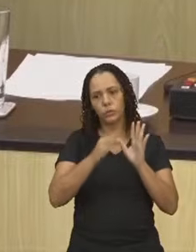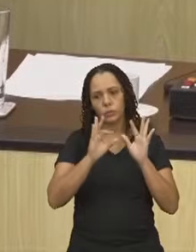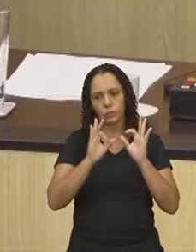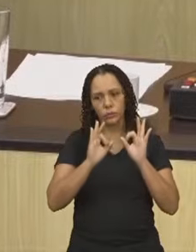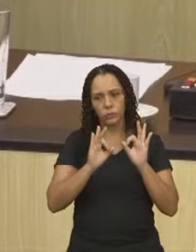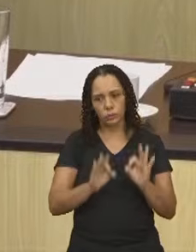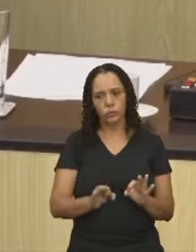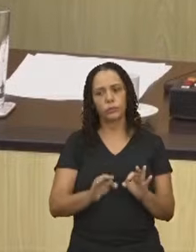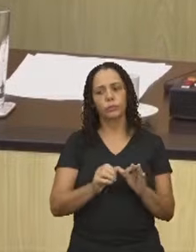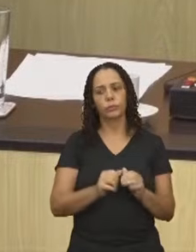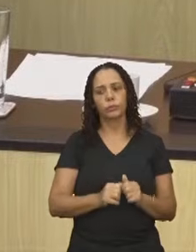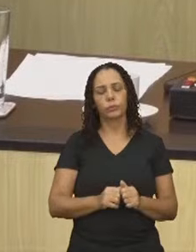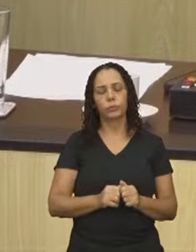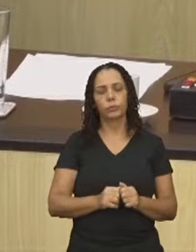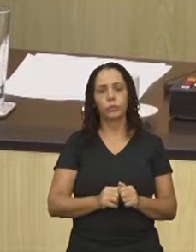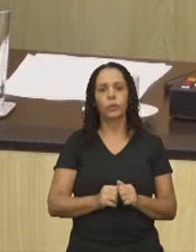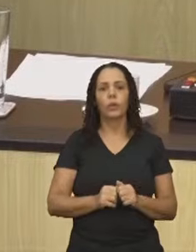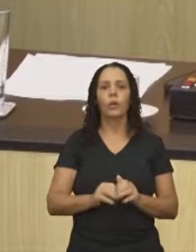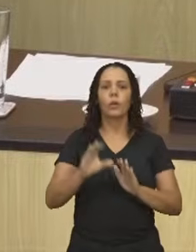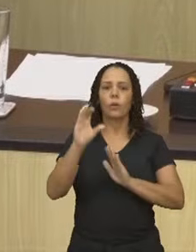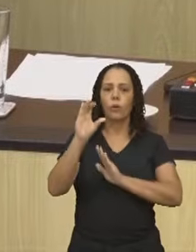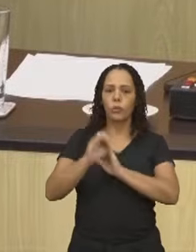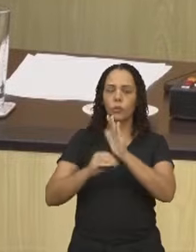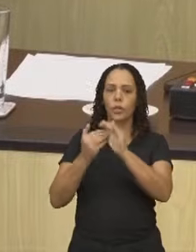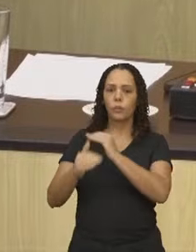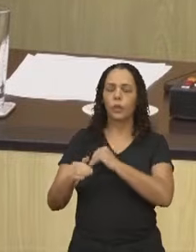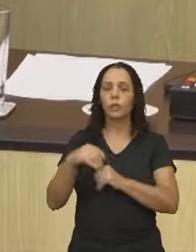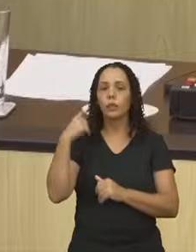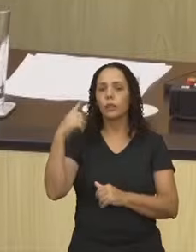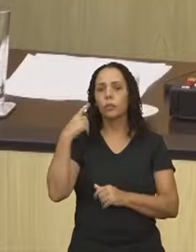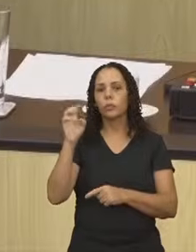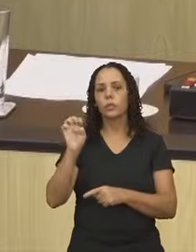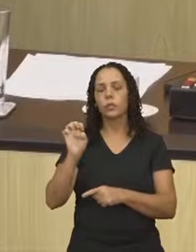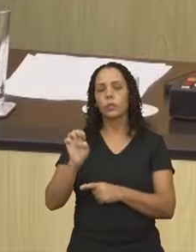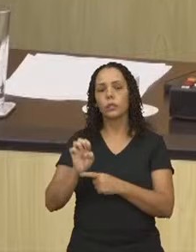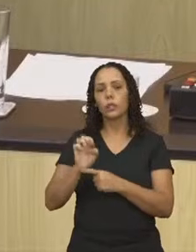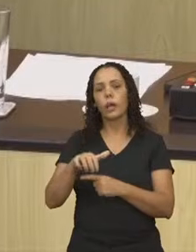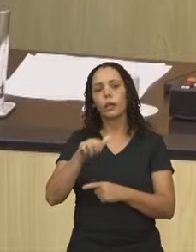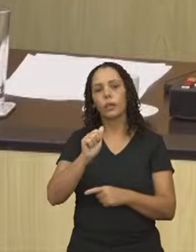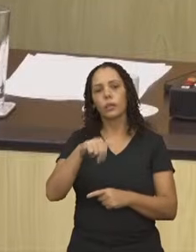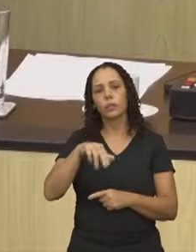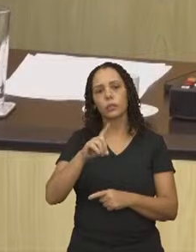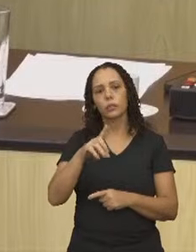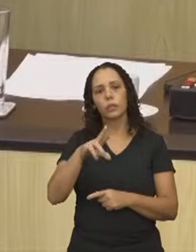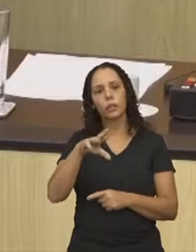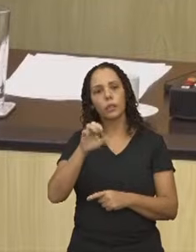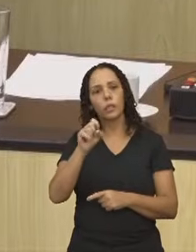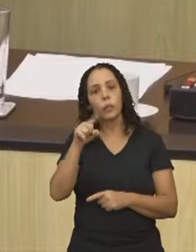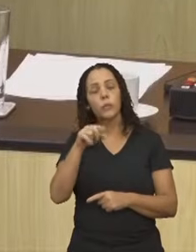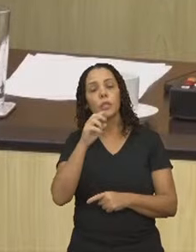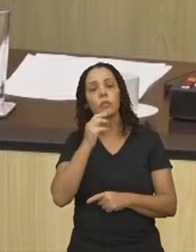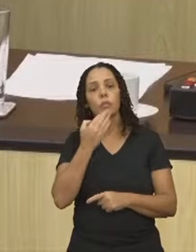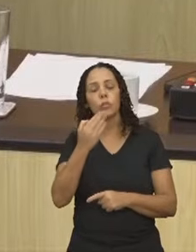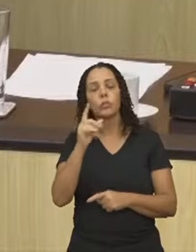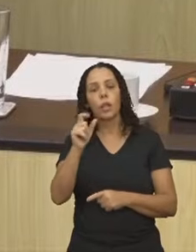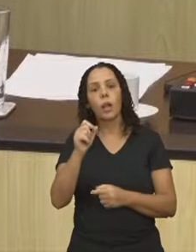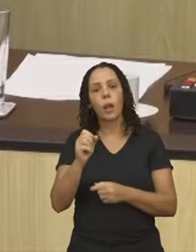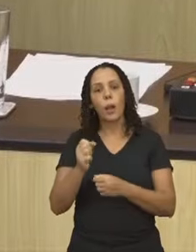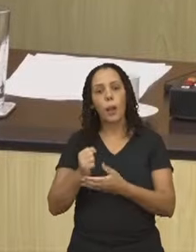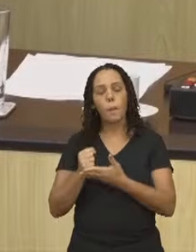formalidades regimentais, seja encaminhado ofício ao deputado estadual André do Prado, solicitando apoio para